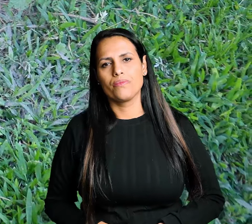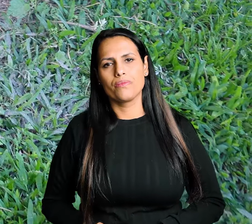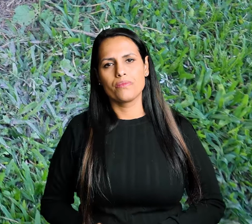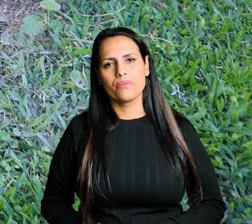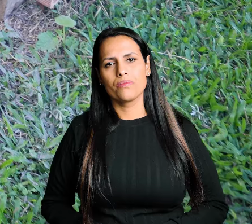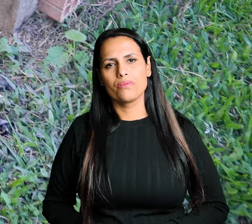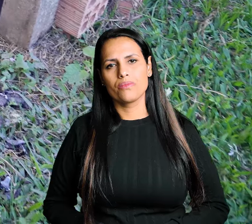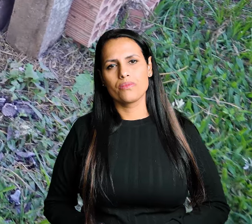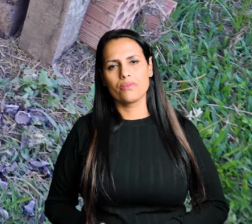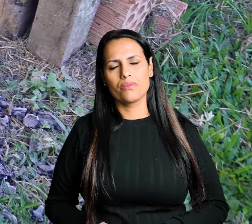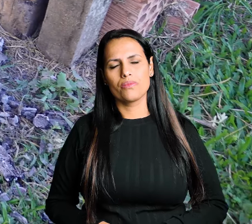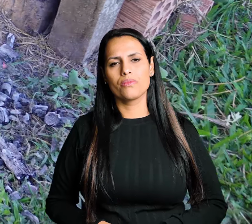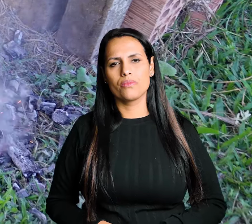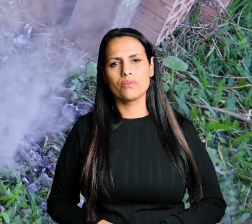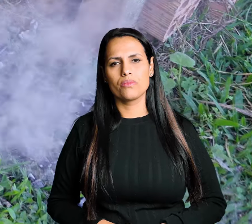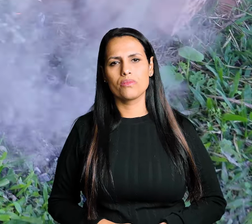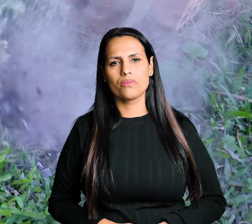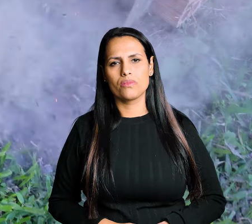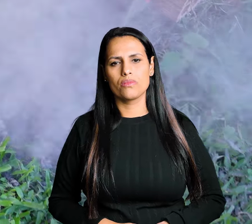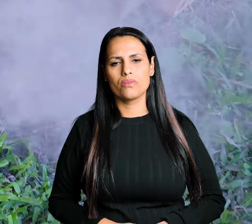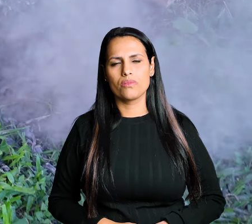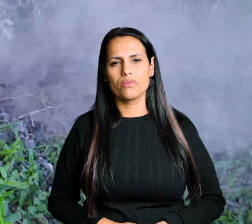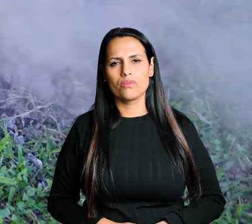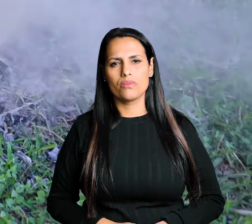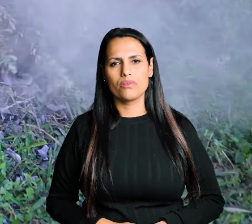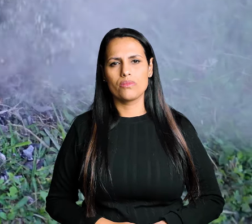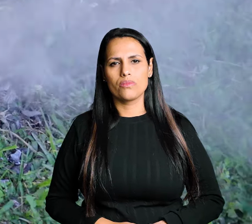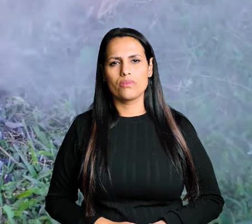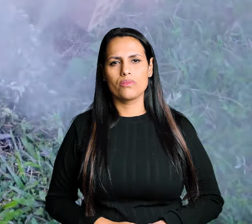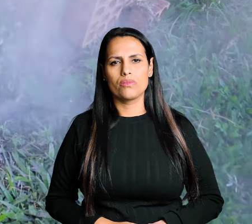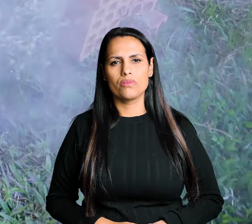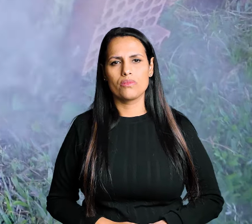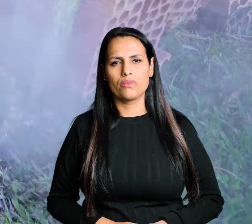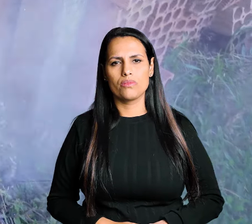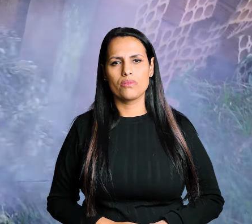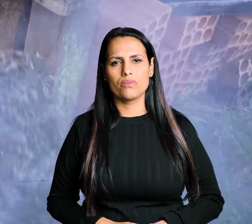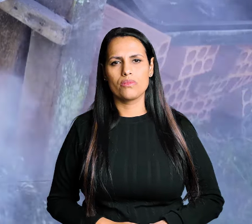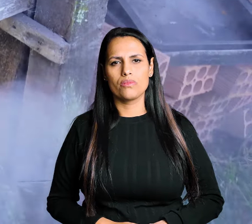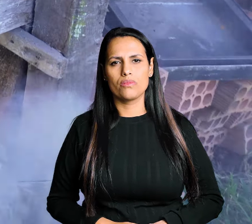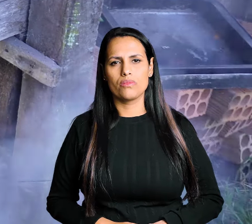Vamos entrar com essa brasa para não perigo de pegar fogo.